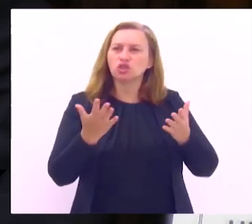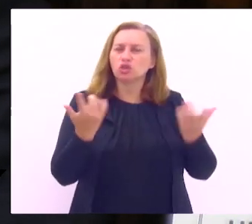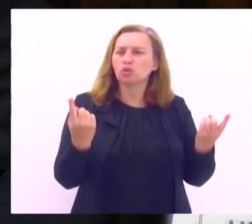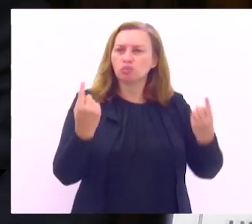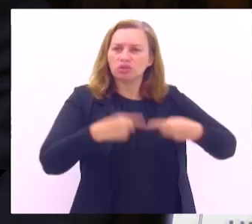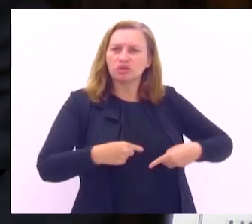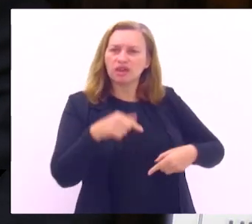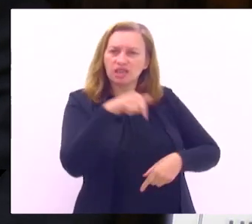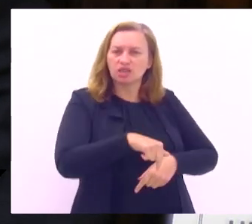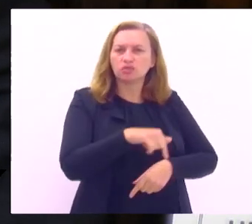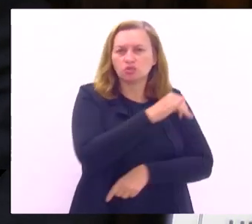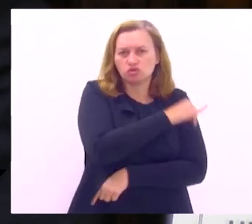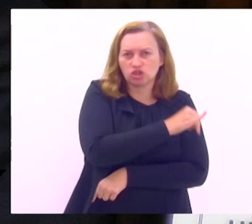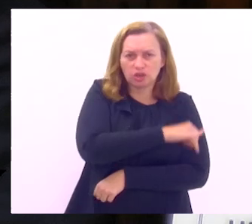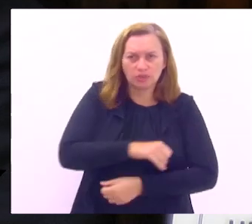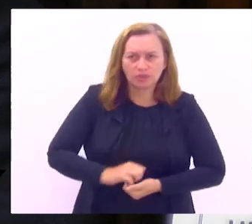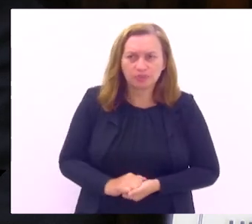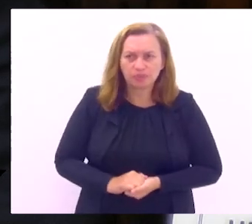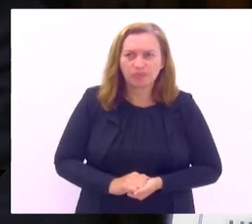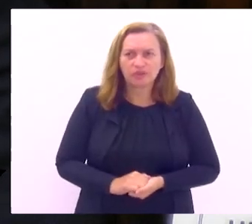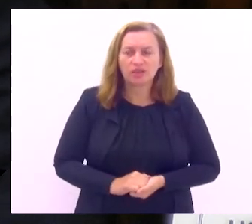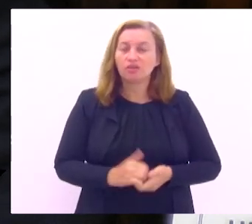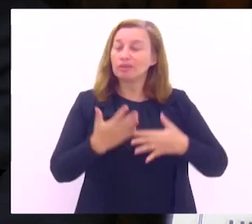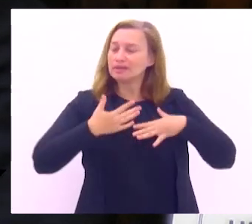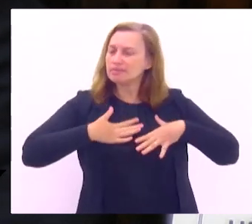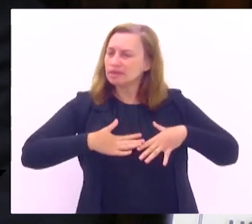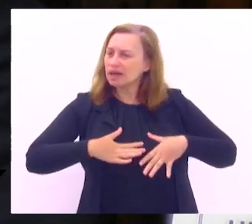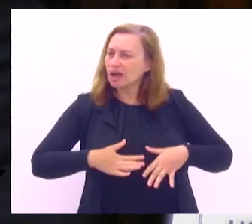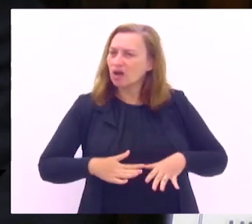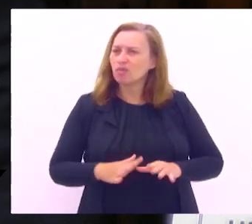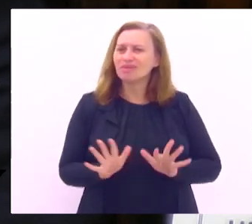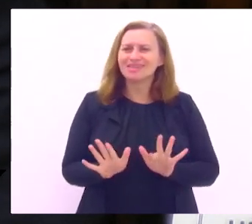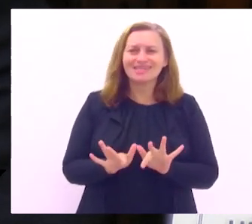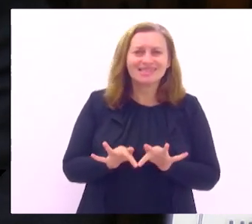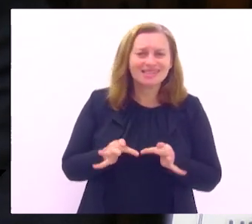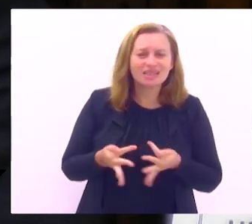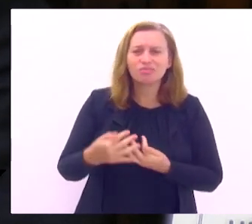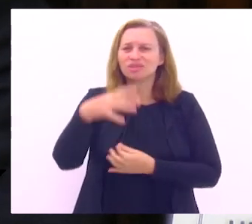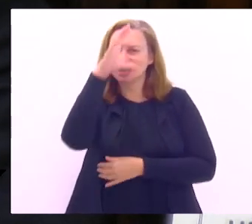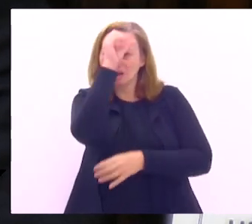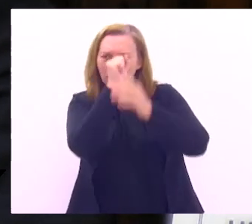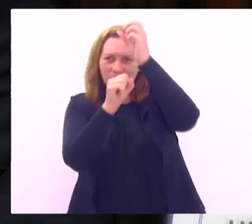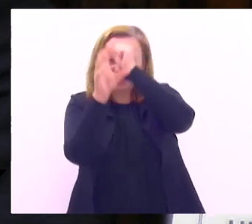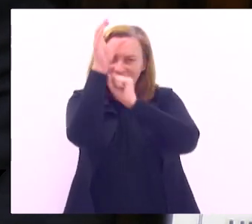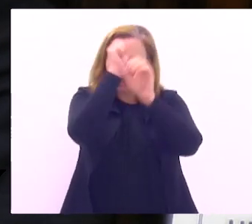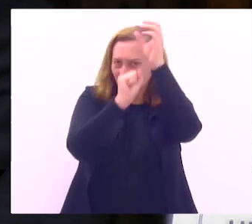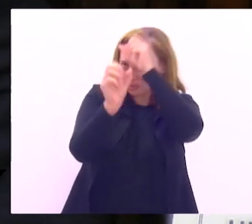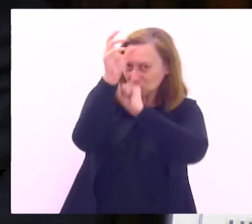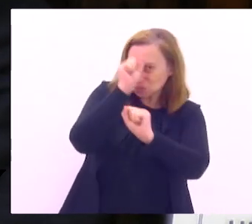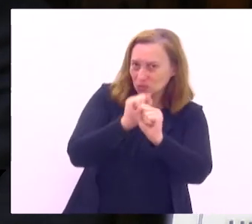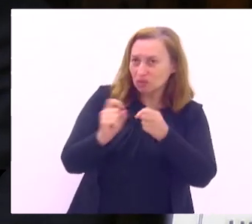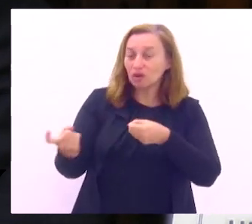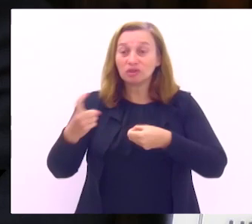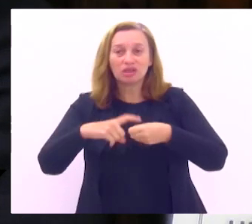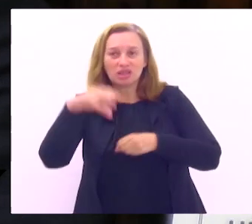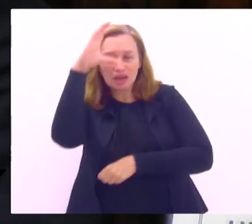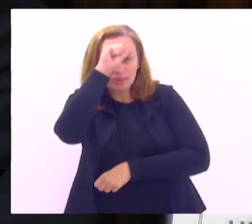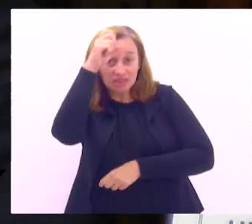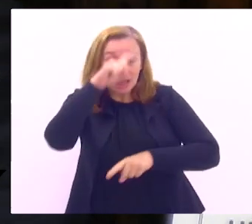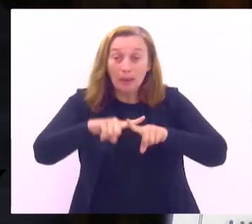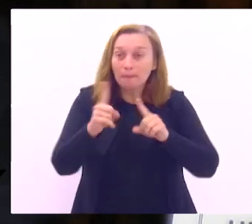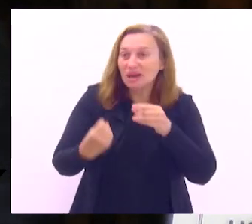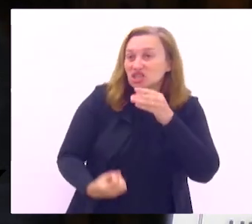no Rio de Janeiro, de forma modesta, aprendendo, reaprendendo, mas